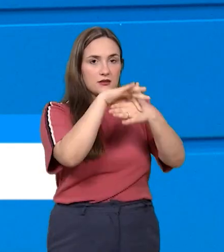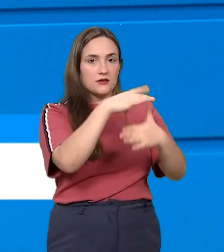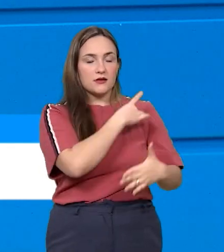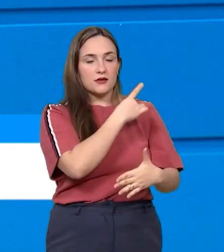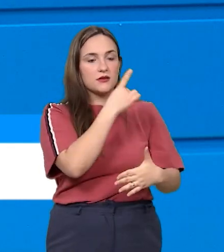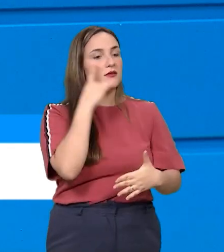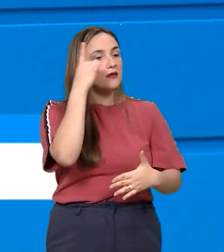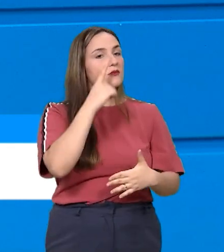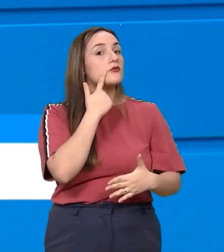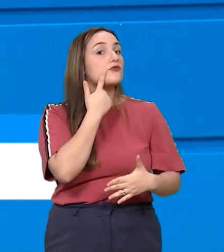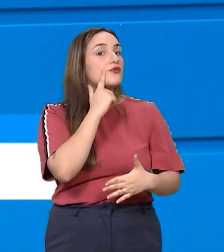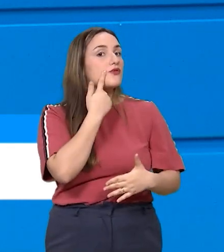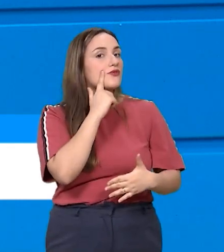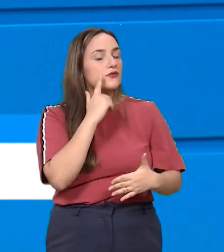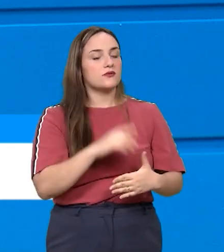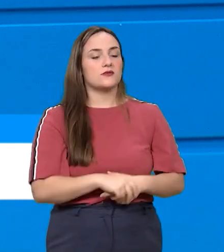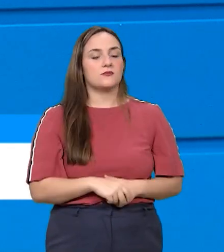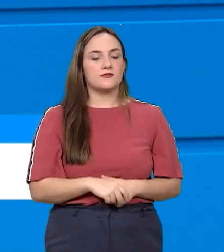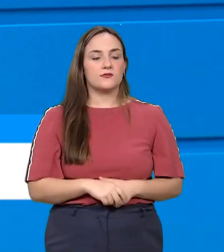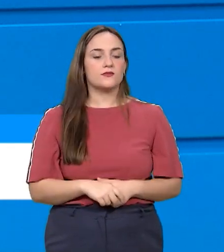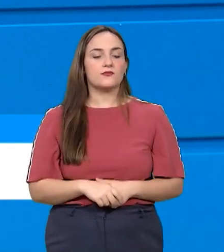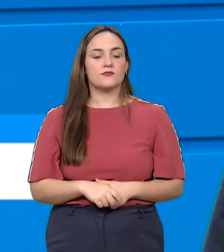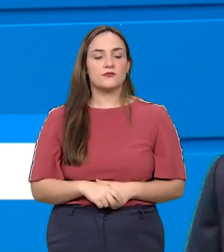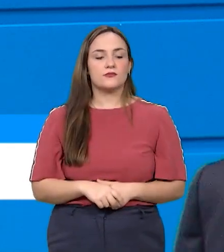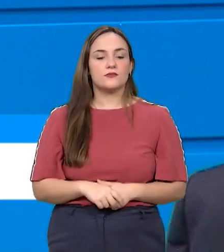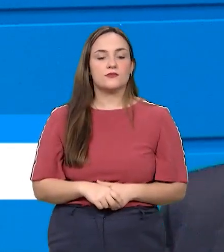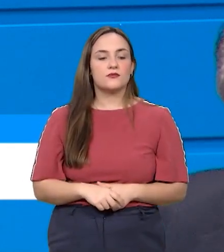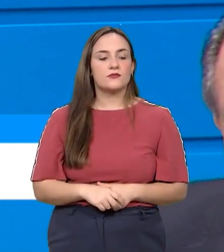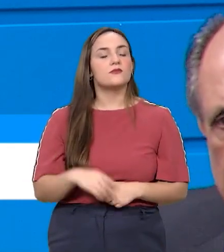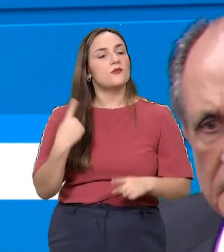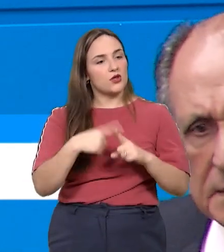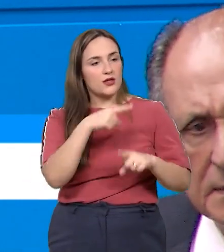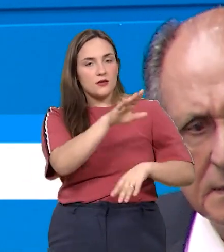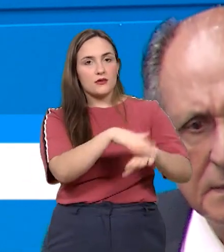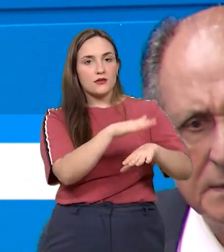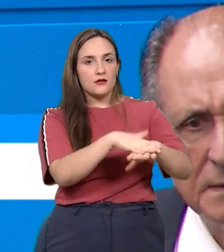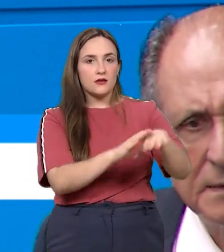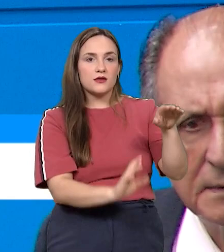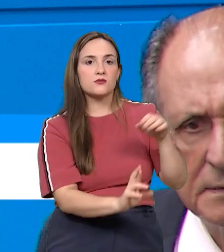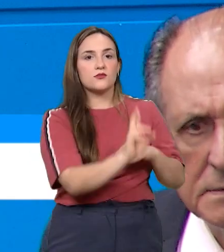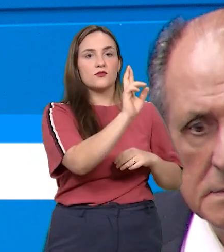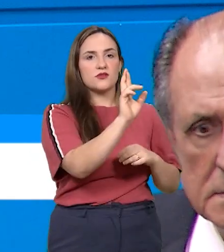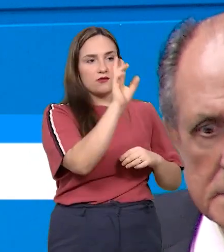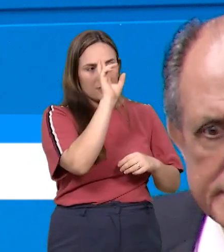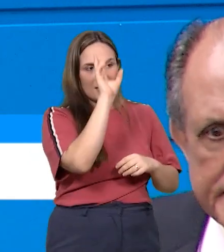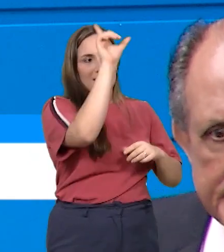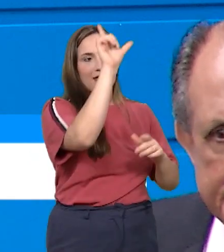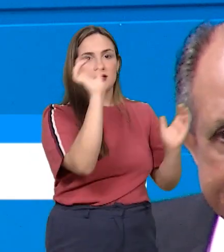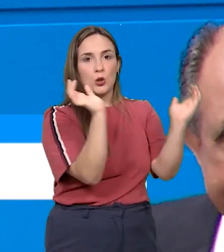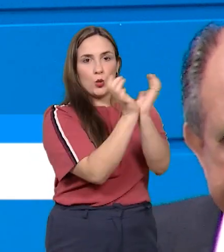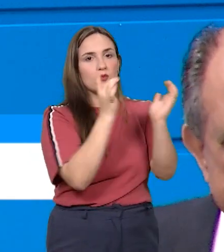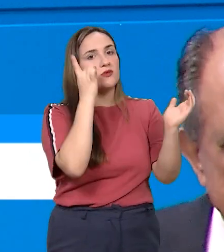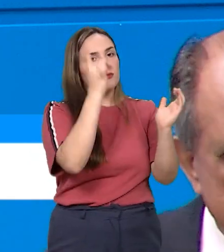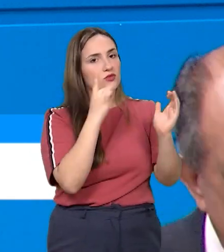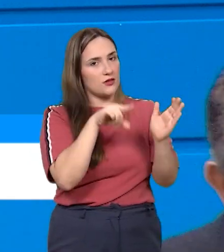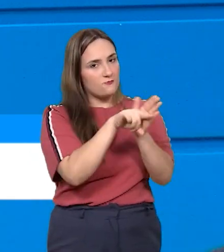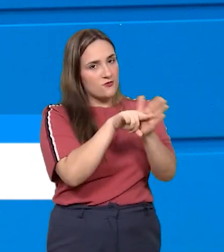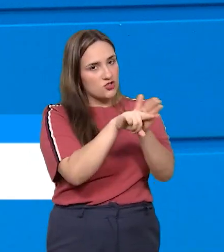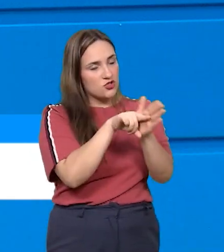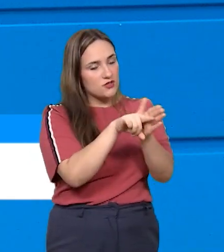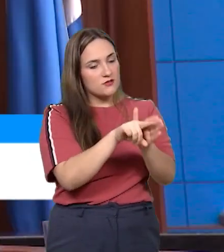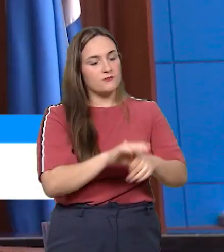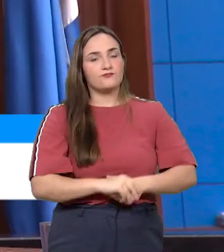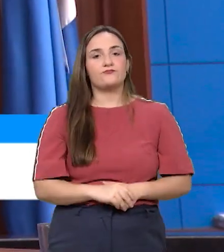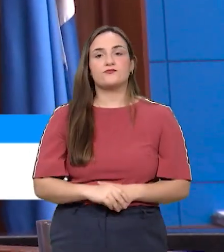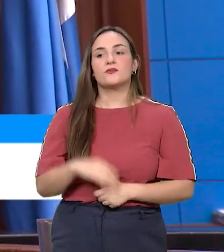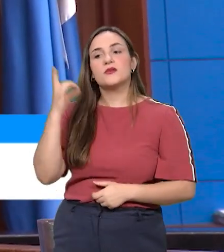líder, deputado Londres Machado, por ter encabeçado essa comissão com toda a experiência, né, que ele